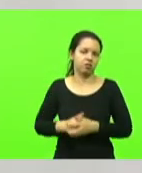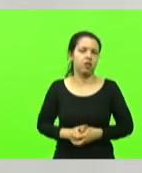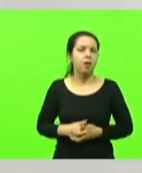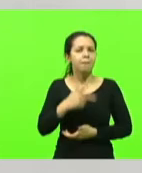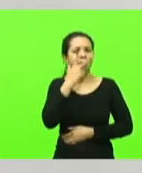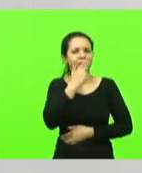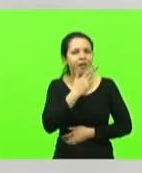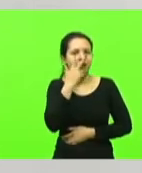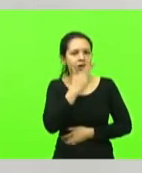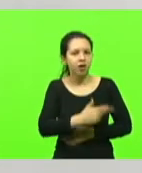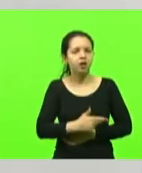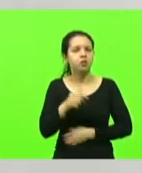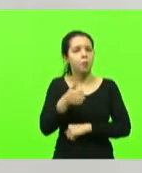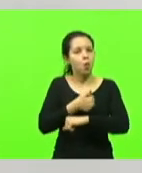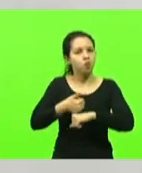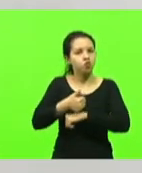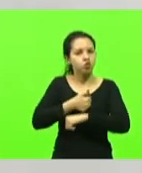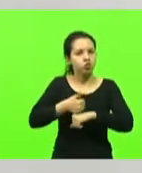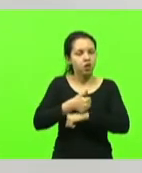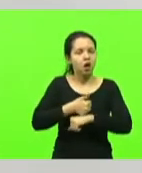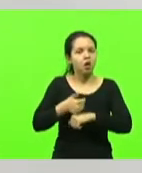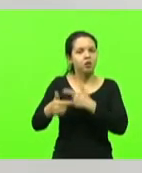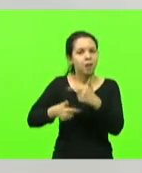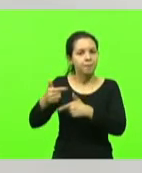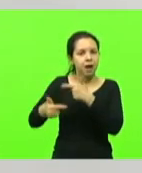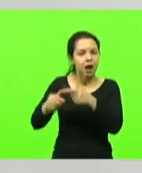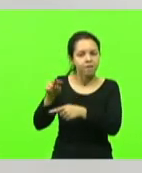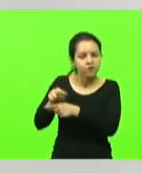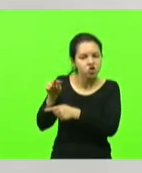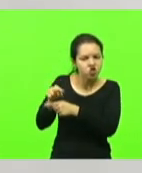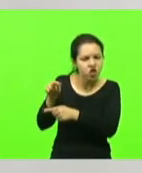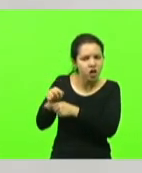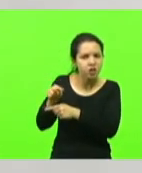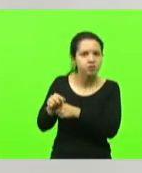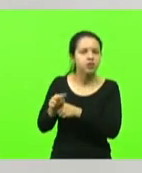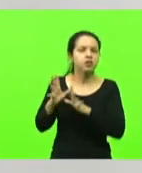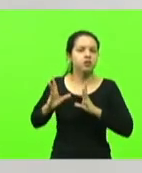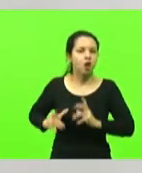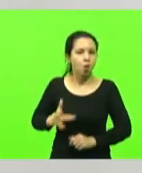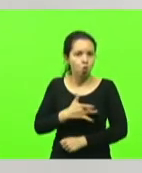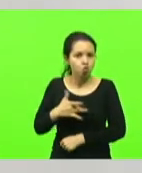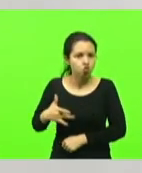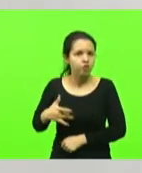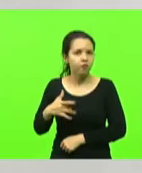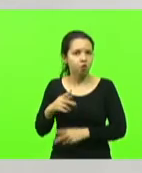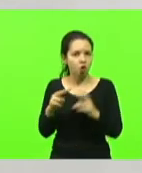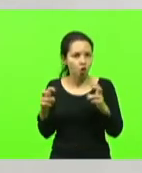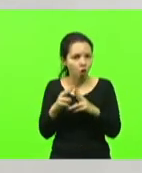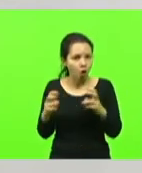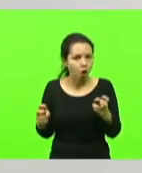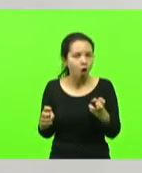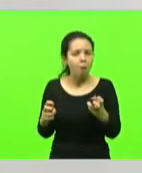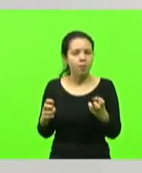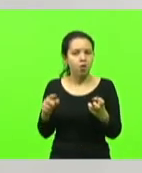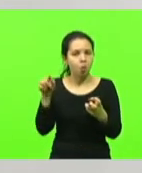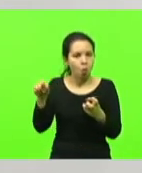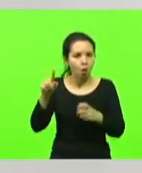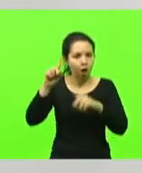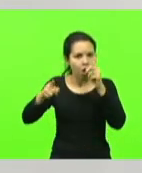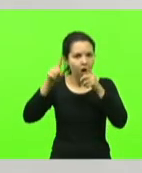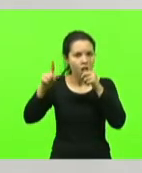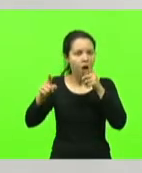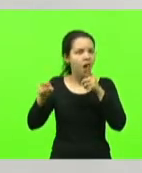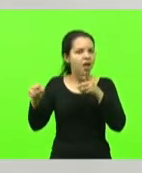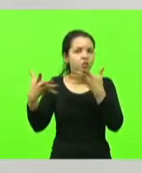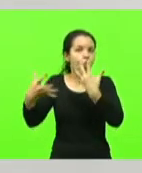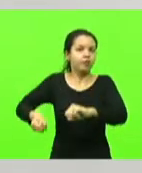é que os profissionais que atuam na vigilância sanitária de Florianópolis, ou pelo menos aqueles que a comandam, não aceitaram o retorno